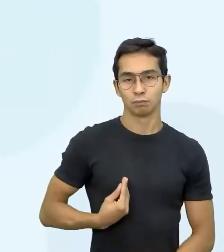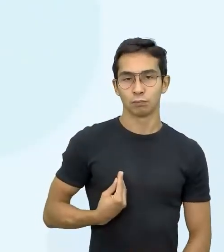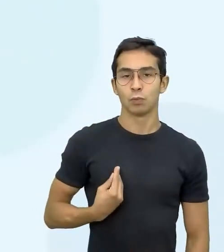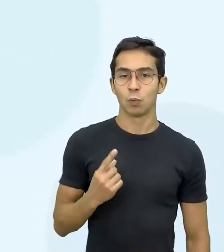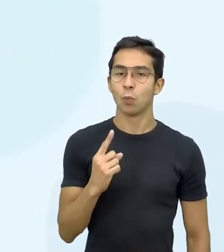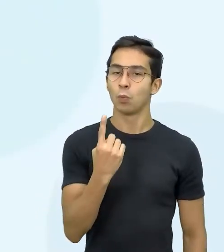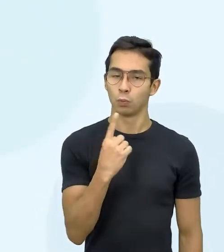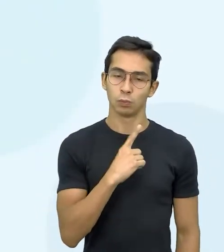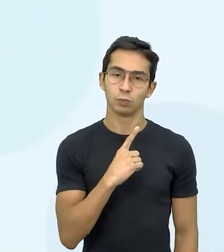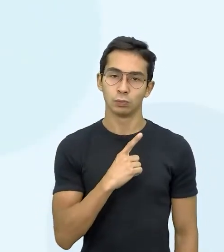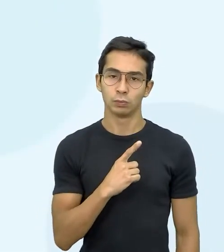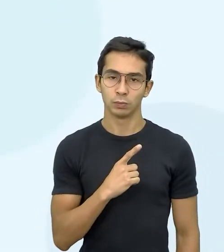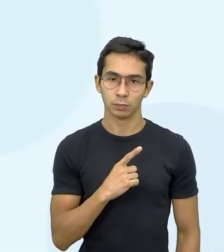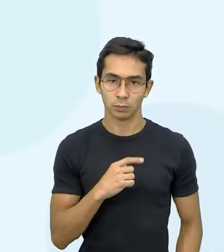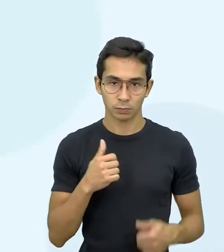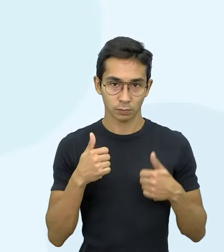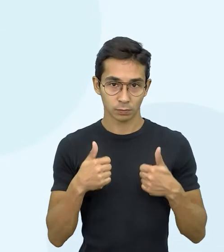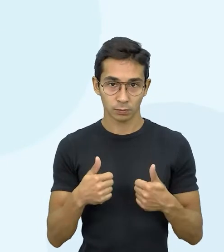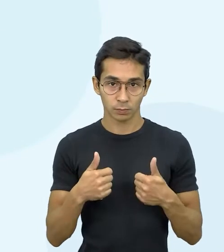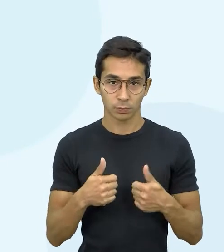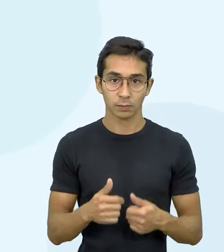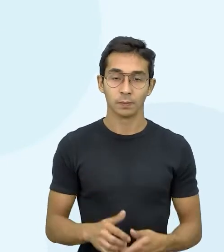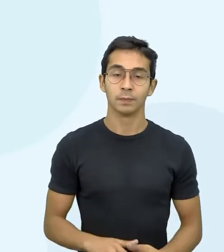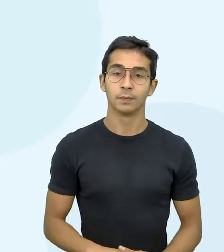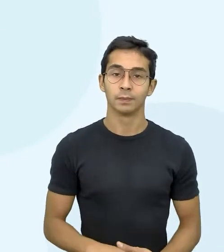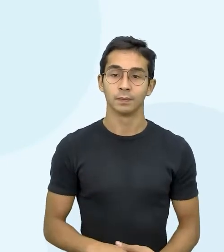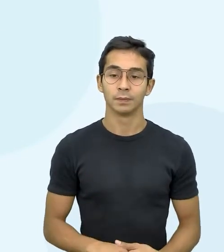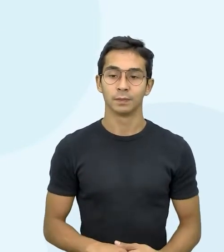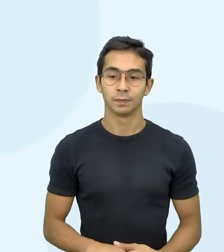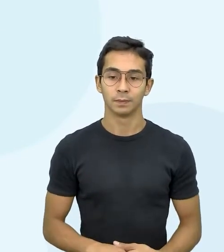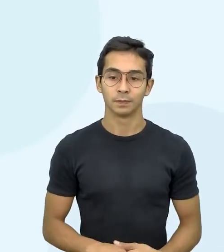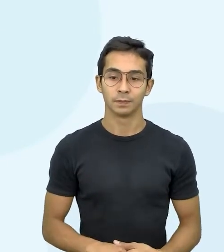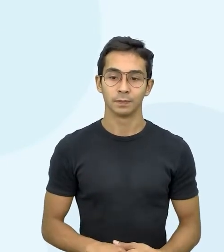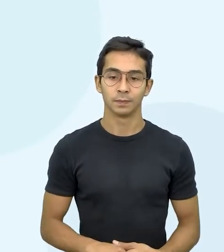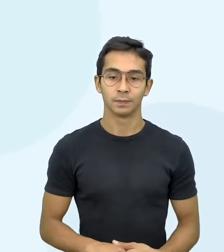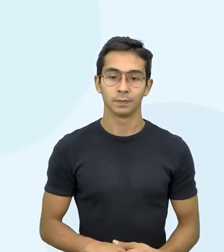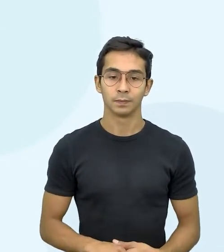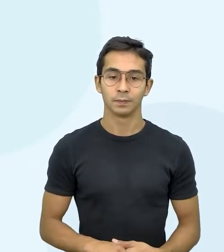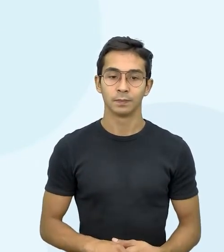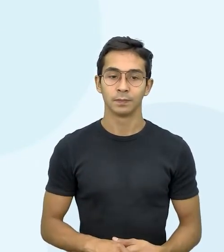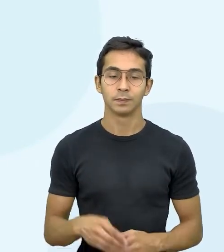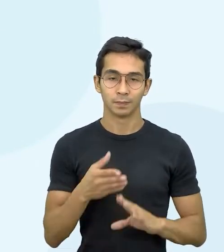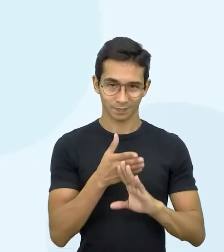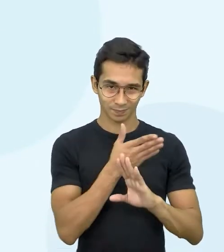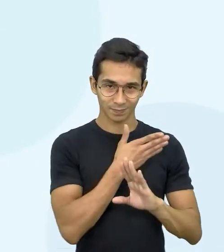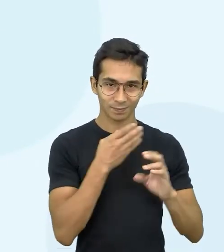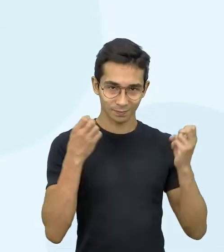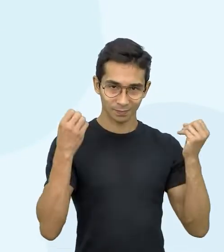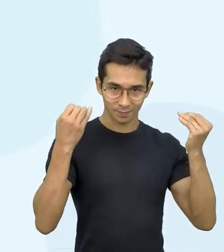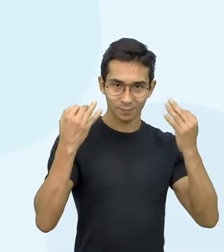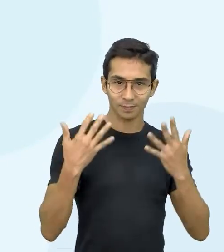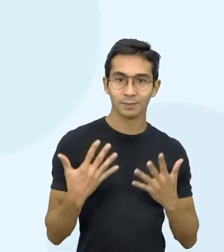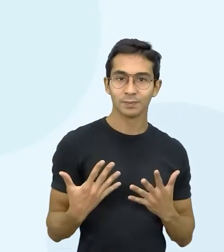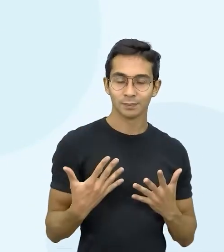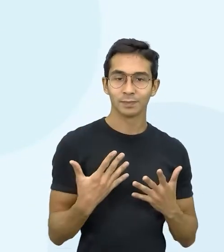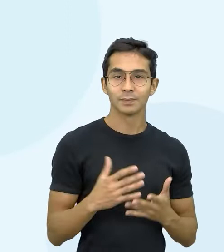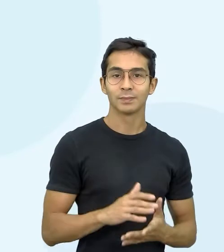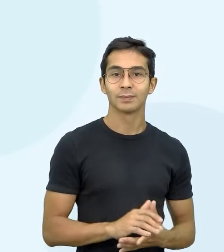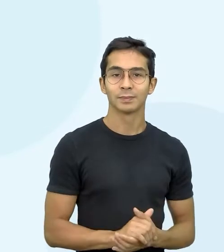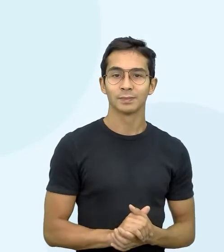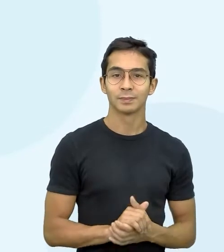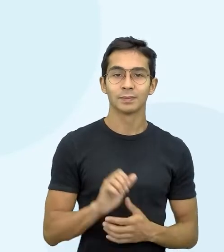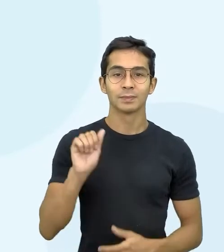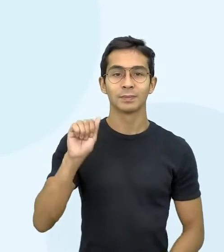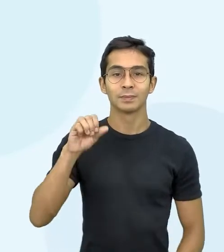reação, certo? Muito bem. Então naquela reação que nós vimos lá atrás, nós temos a concentração de